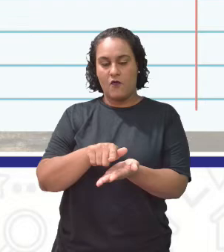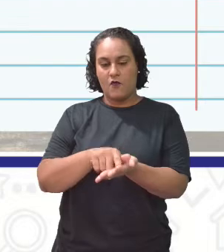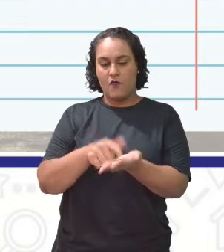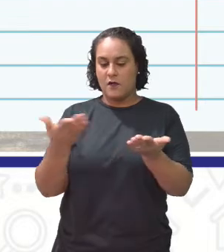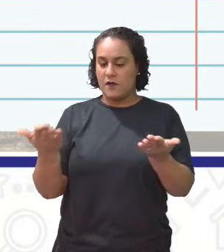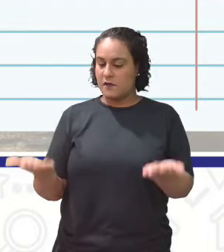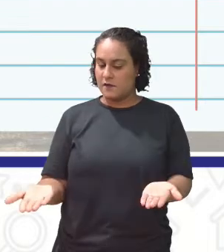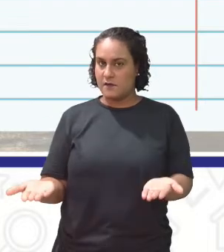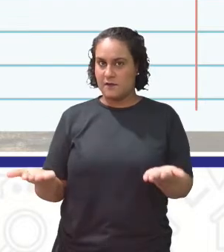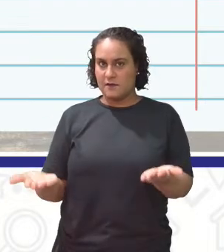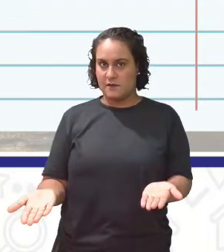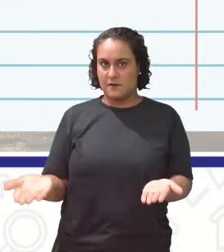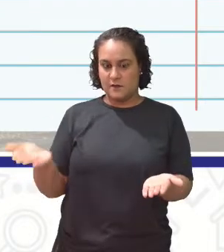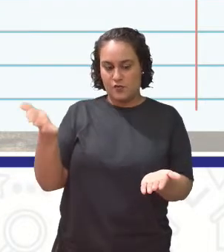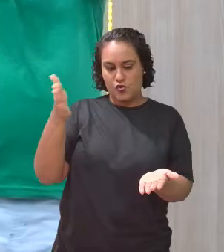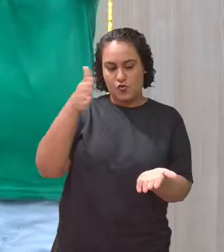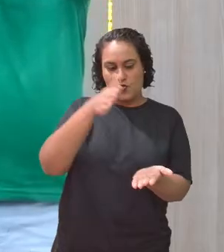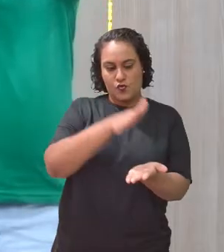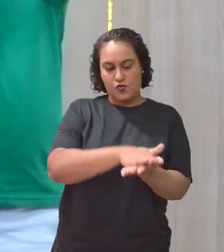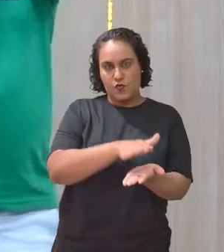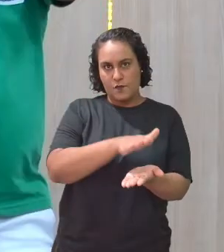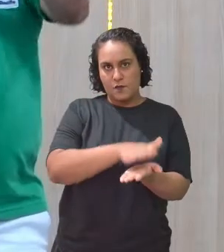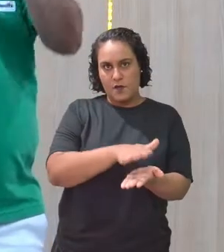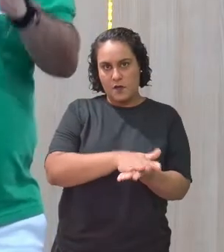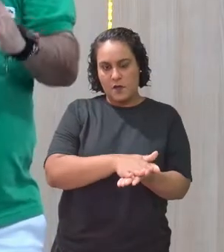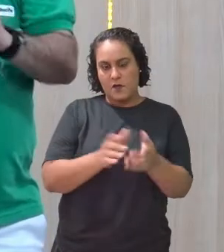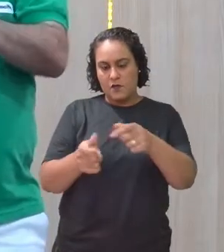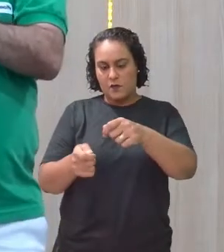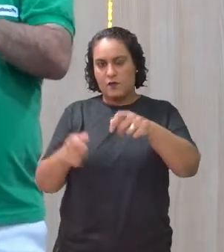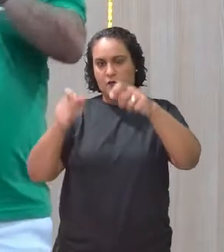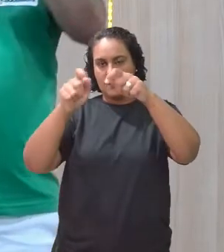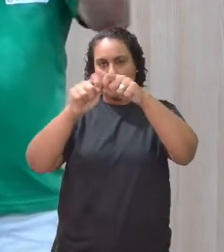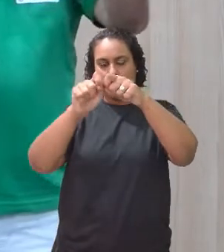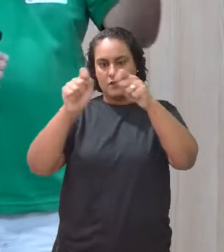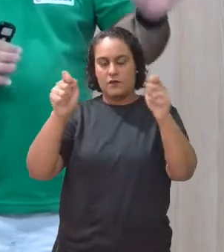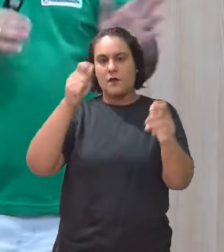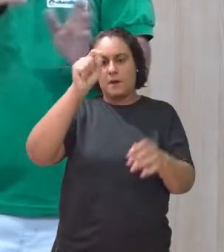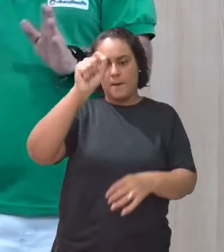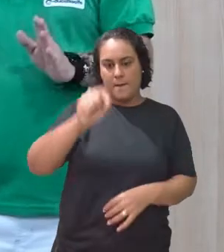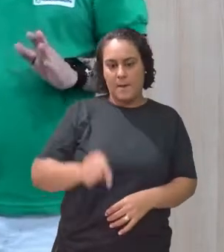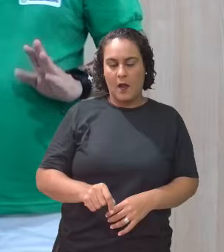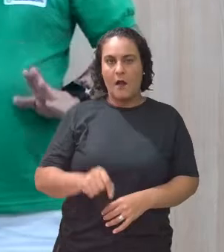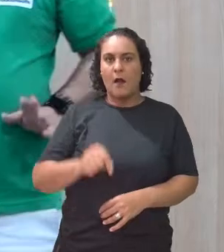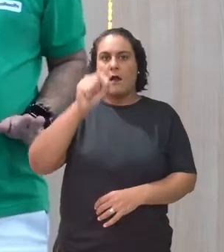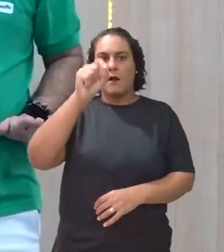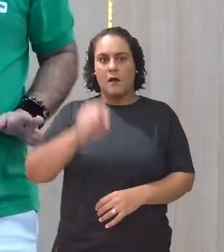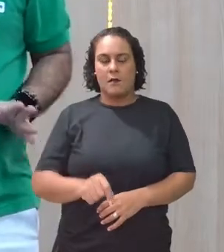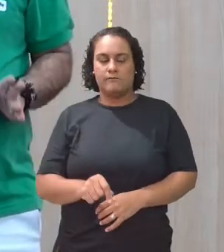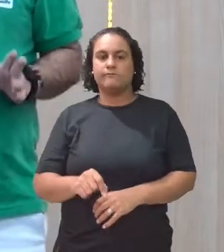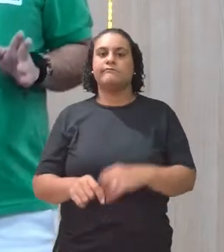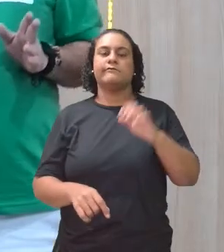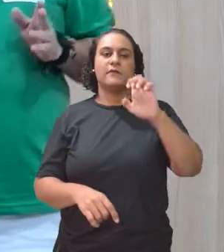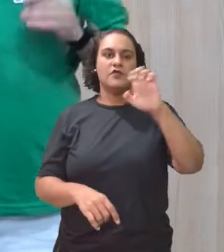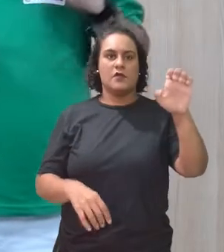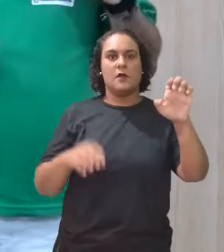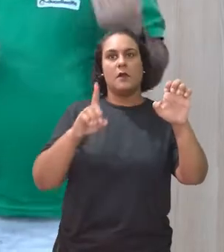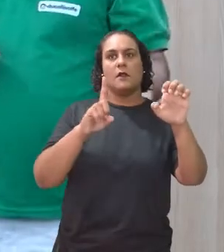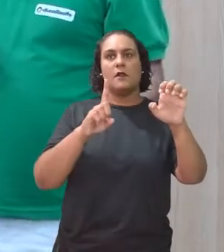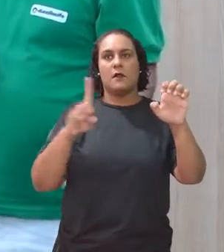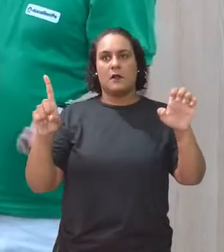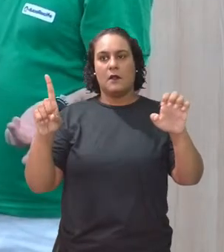de caderno, divide ela em 2 colunas, né, a coluna da esquerda, a coluna da direita,